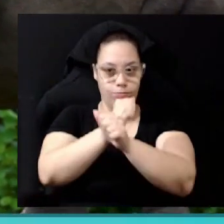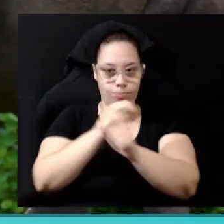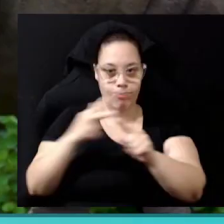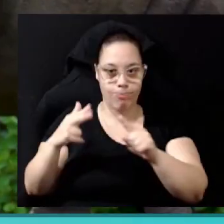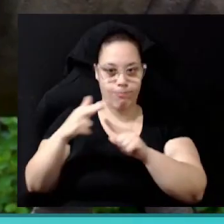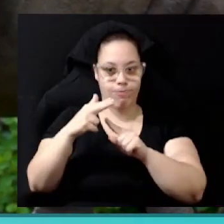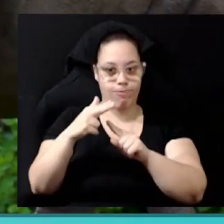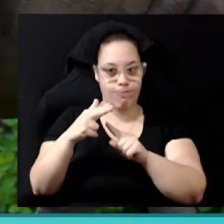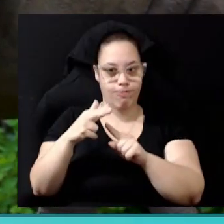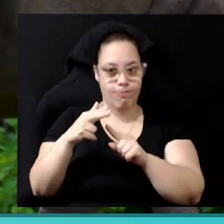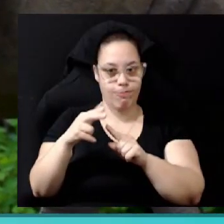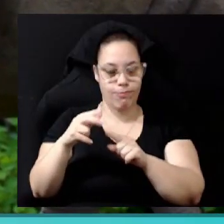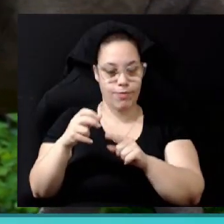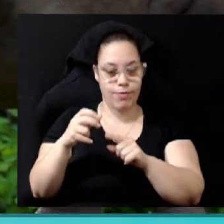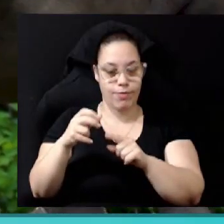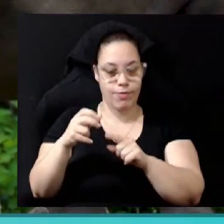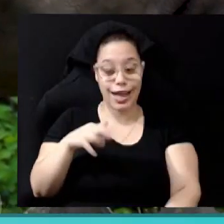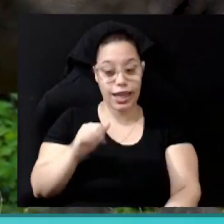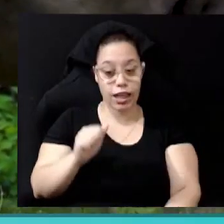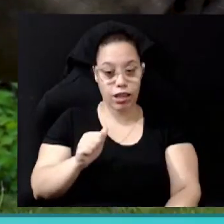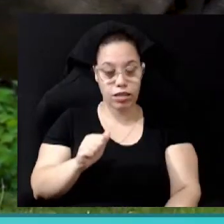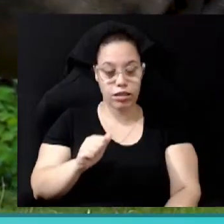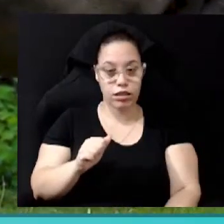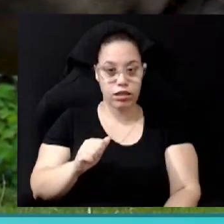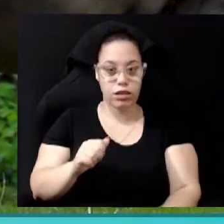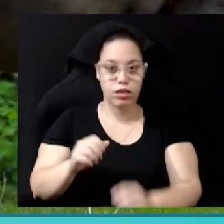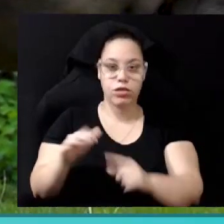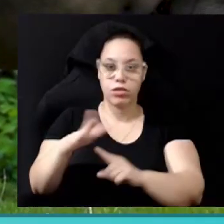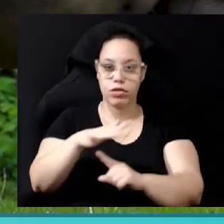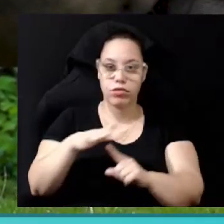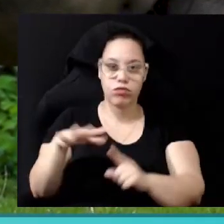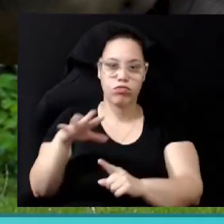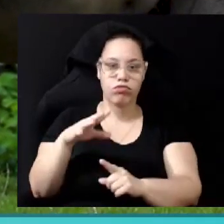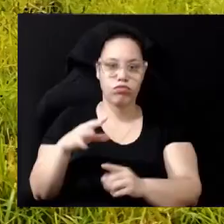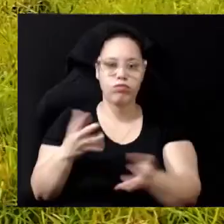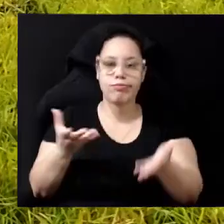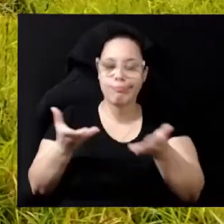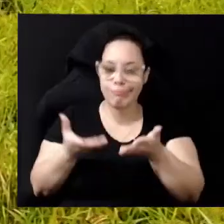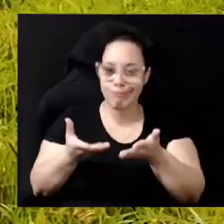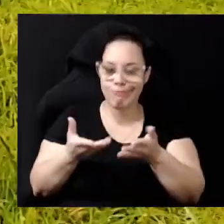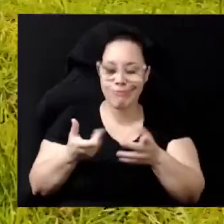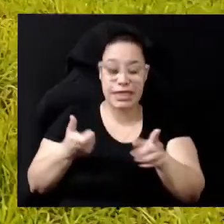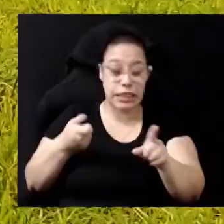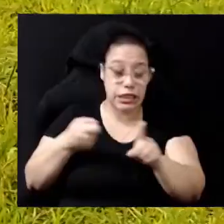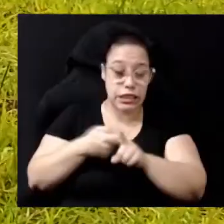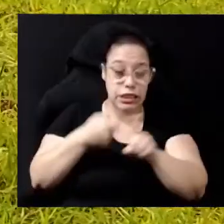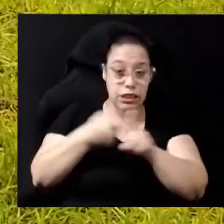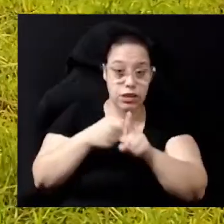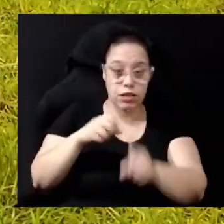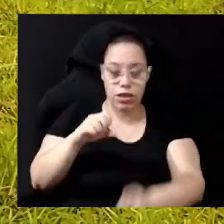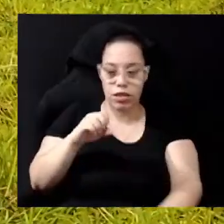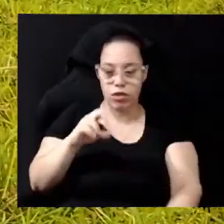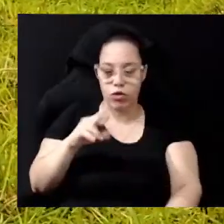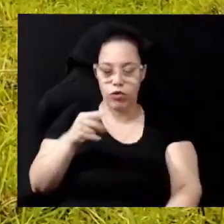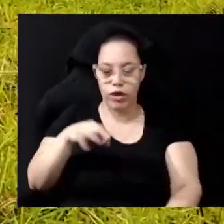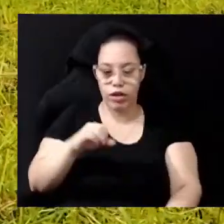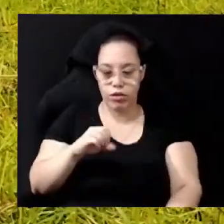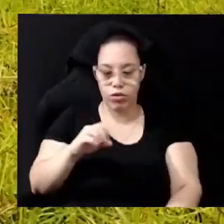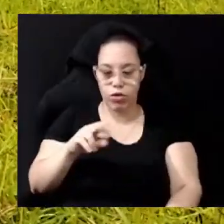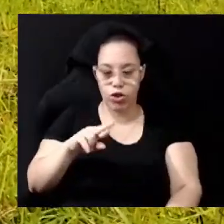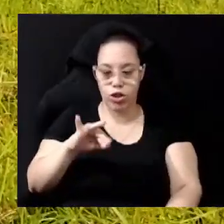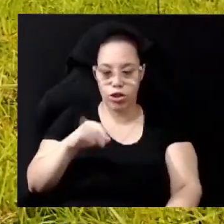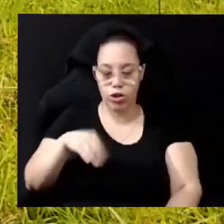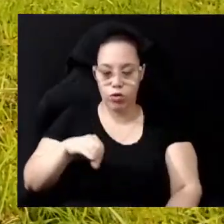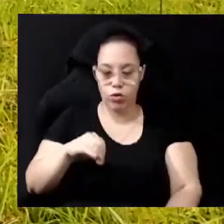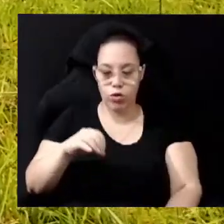para frear a caça predatória. Uma equipe de ambientalistas criou uma solução para conter a caça predatória no orfanato